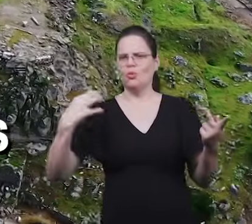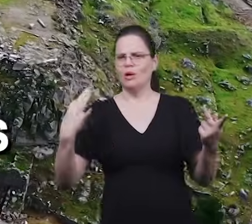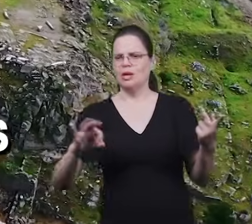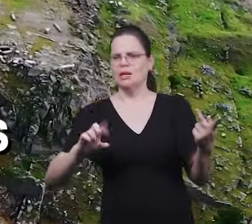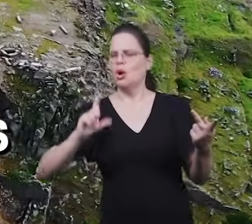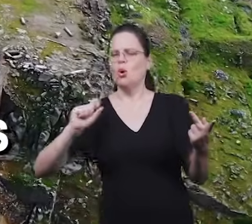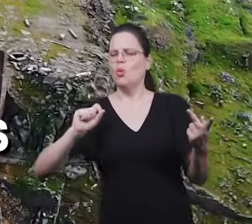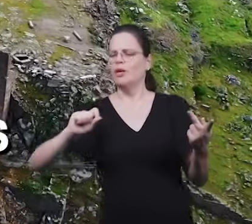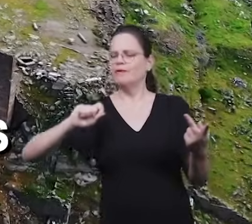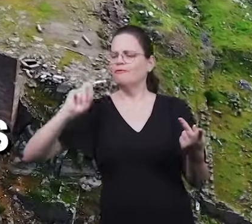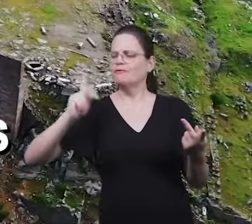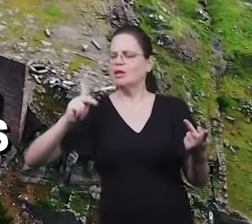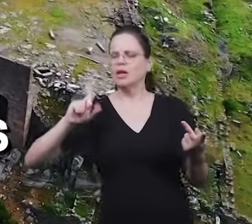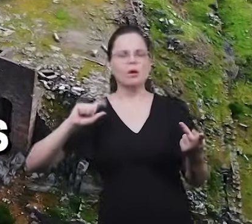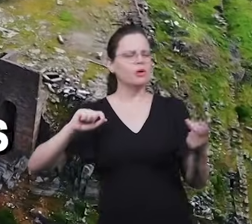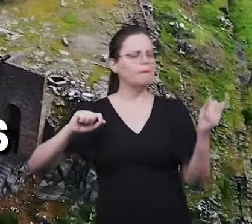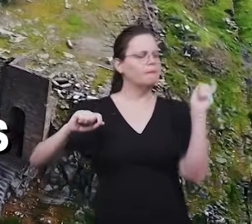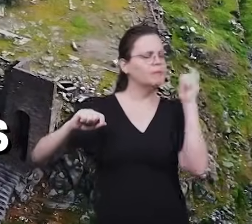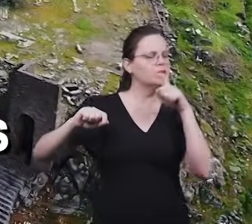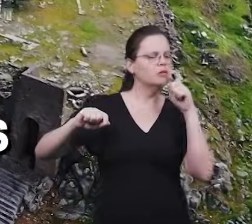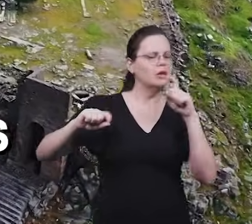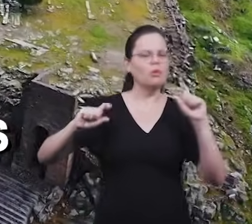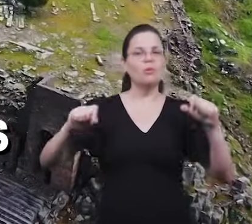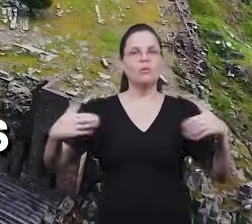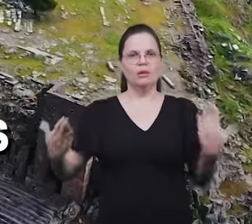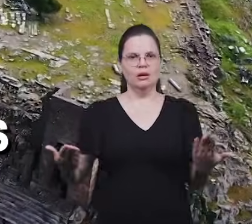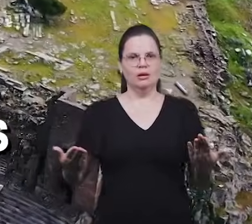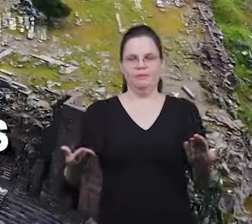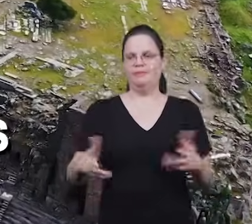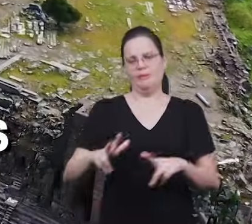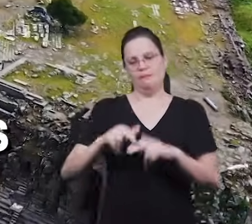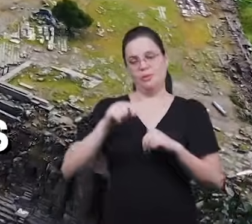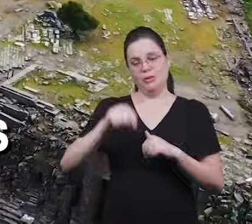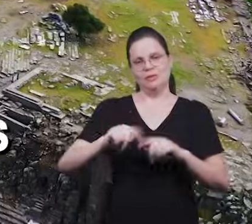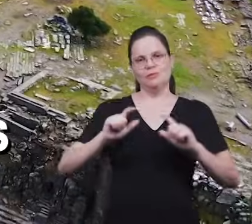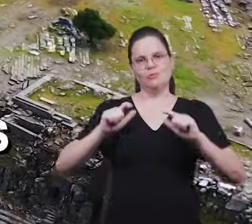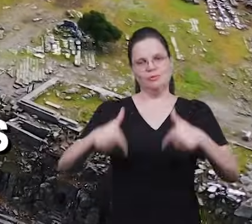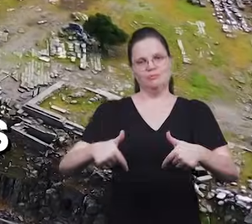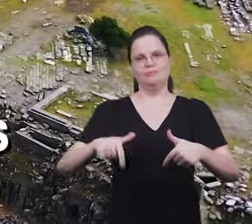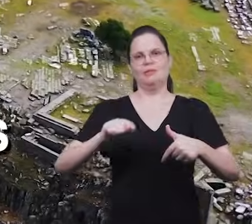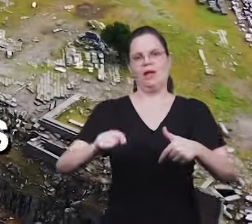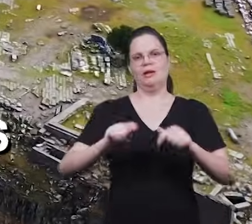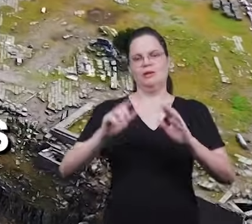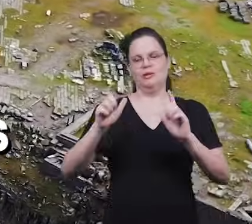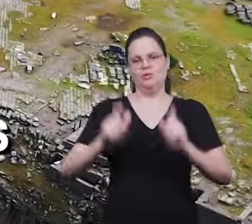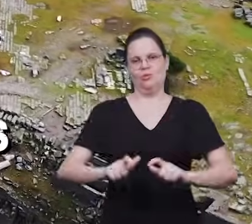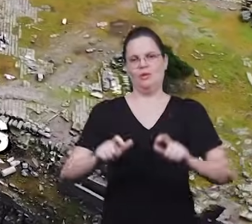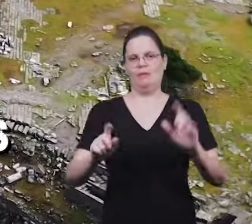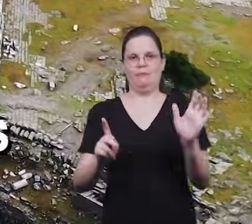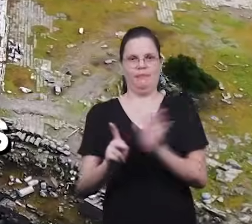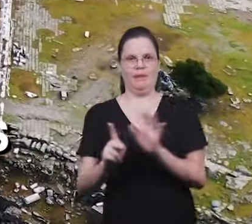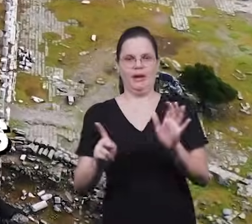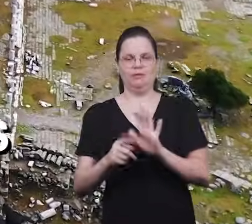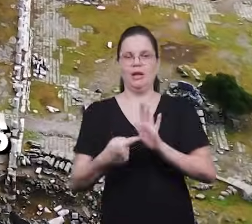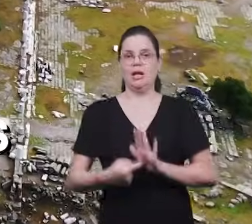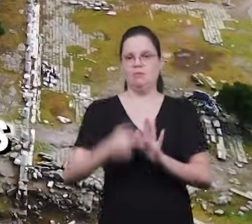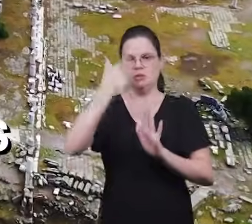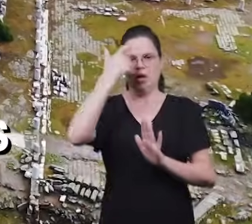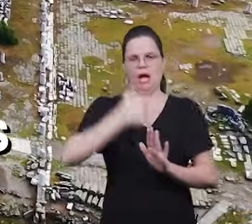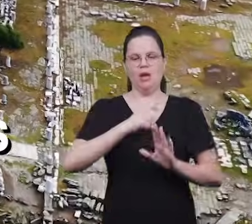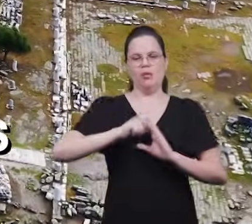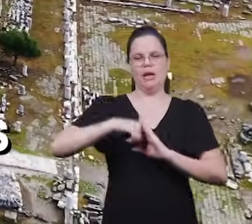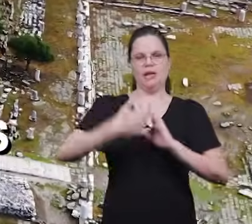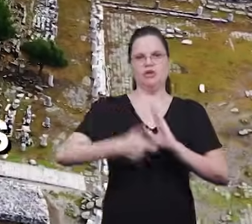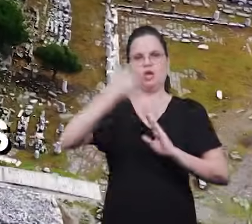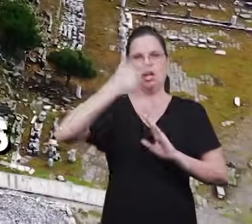a verdade e o que era a mentira. Por isso, para essa carta a Pérgamo, o Senhor Jesus se intitulou como aquele que tem a espada aguda de